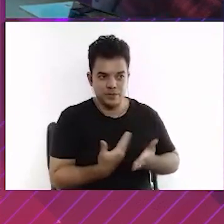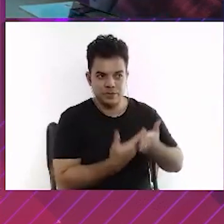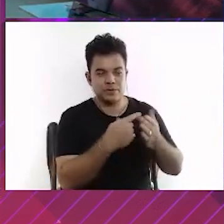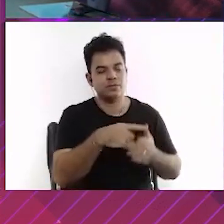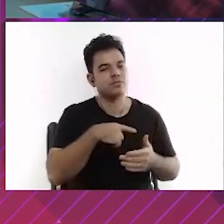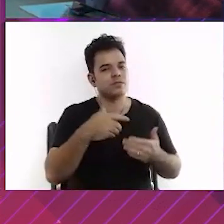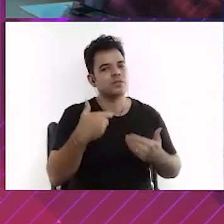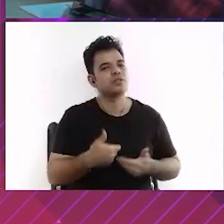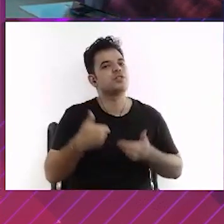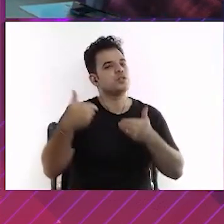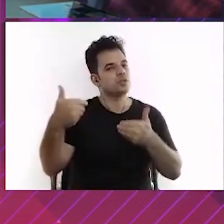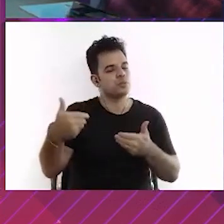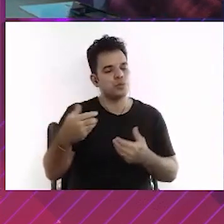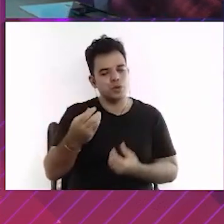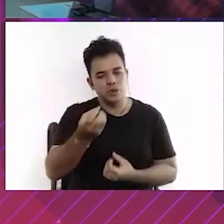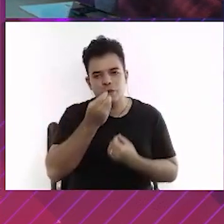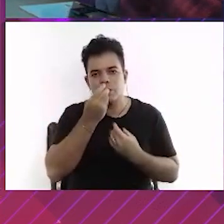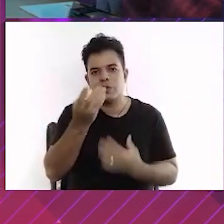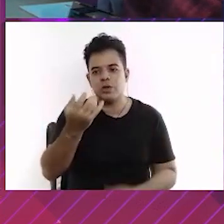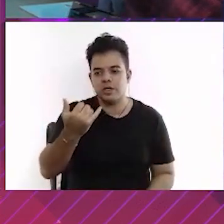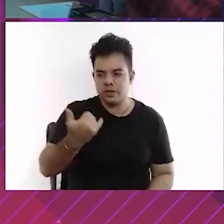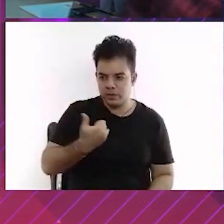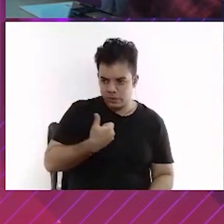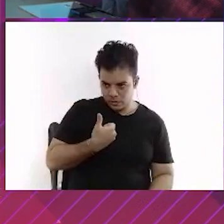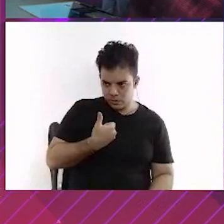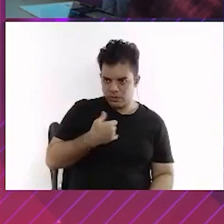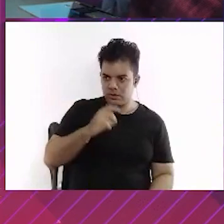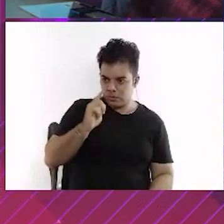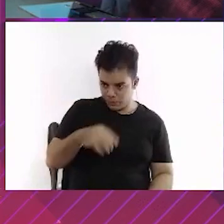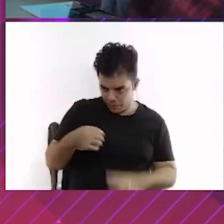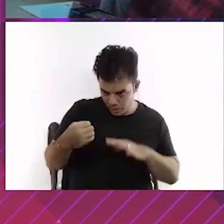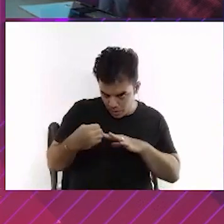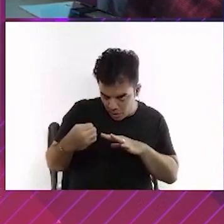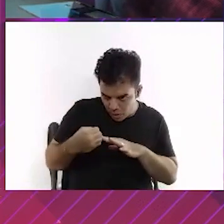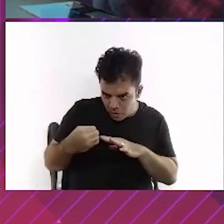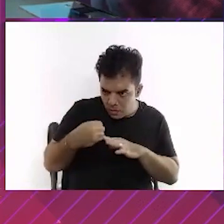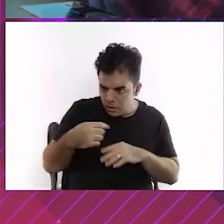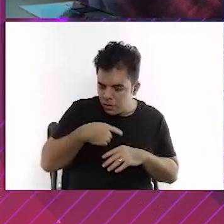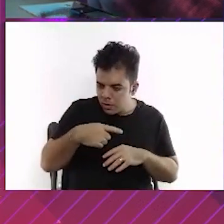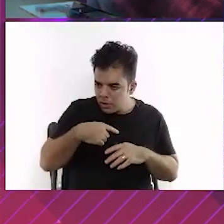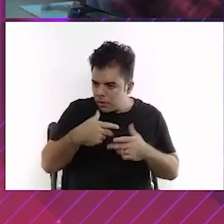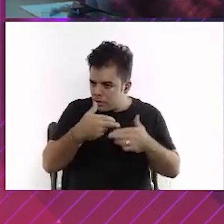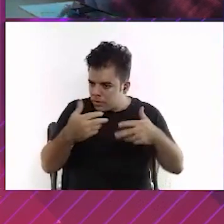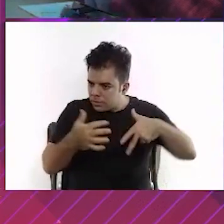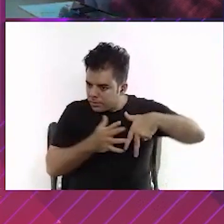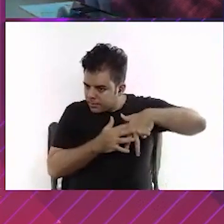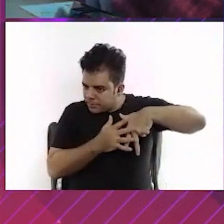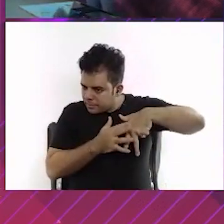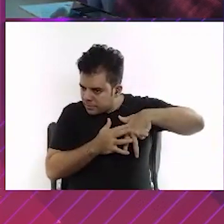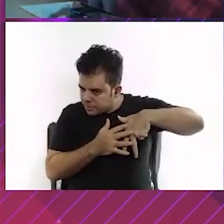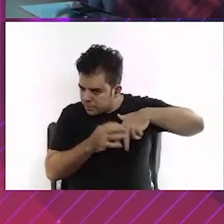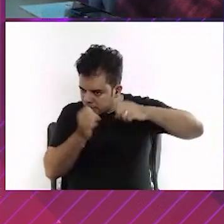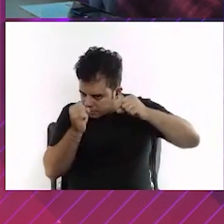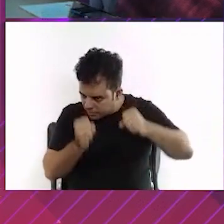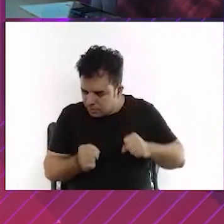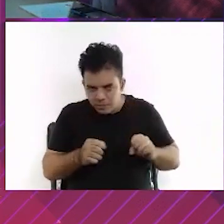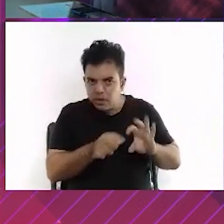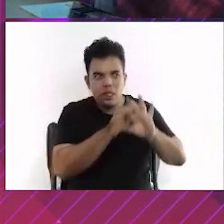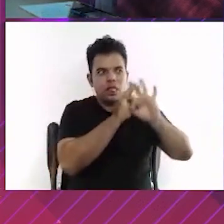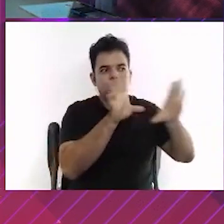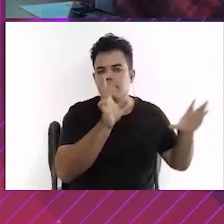essa informação de que iríamos ter acesso a dados anonimados dos pacientes, porque isso não fica disponível,